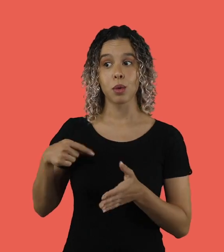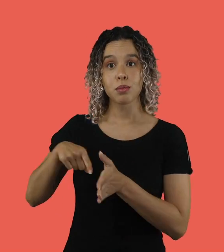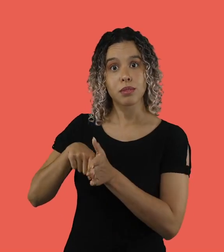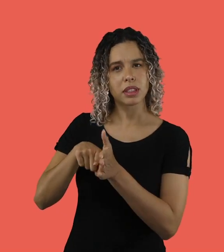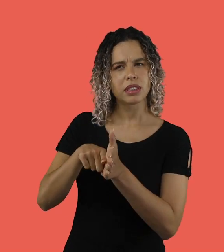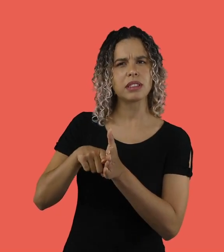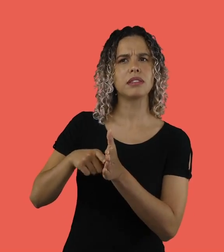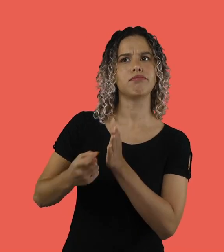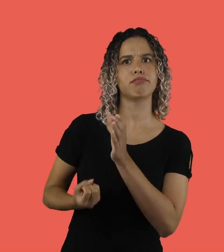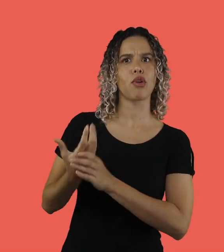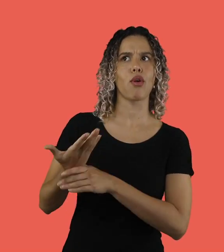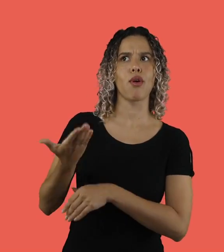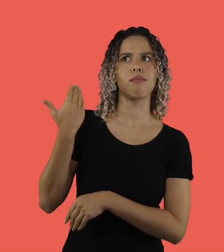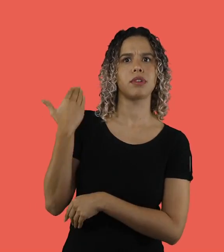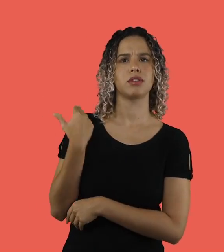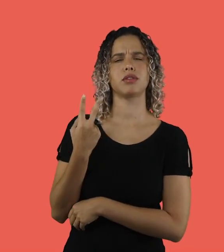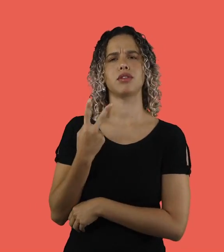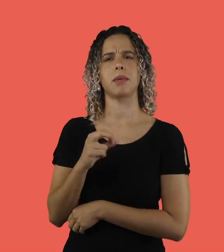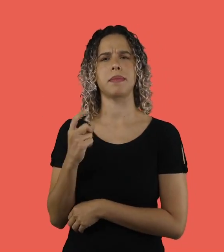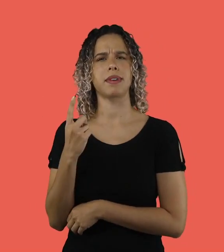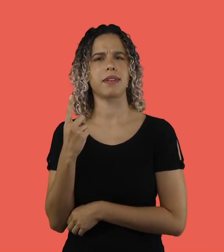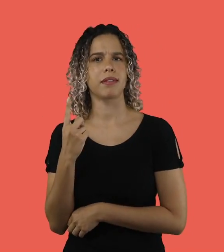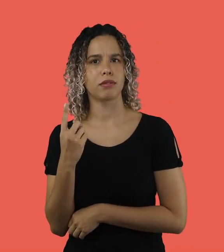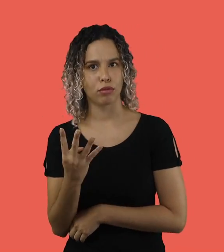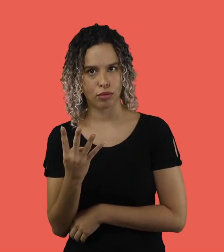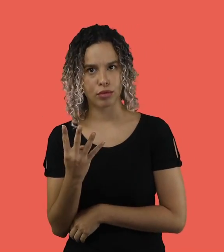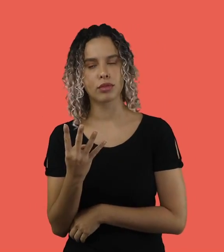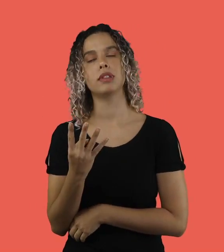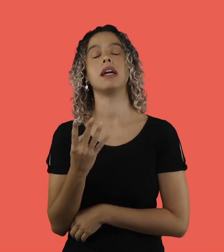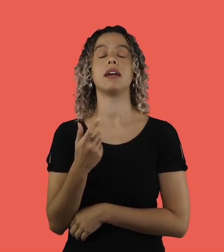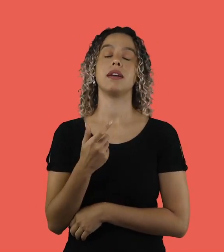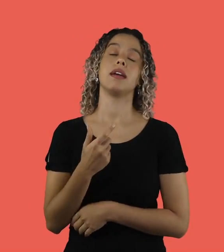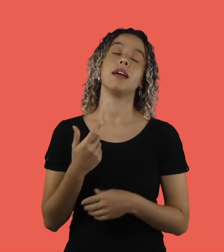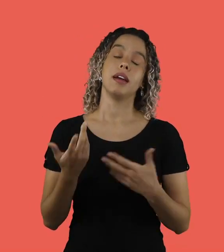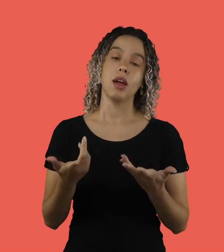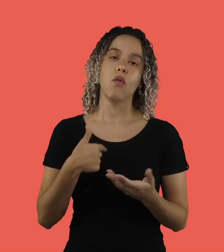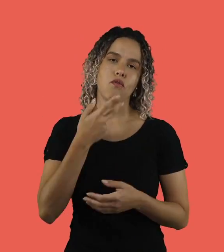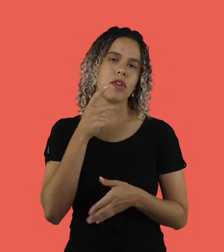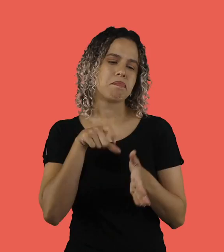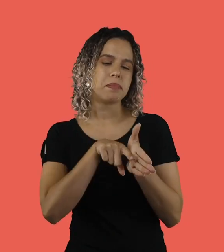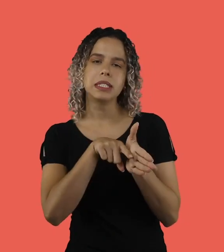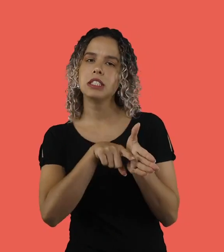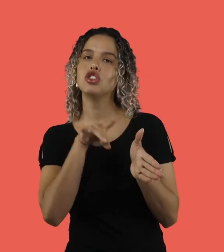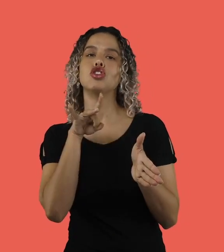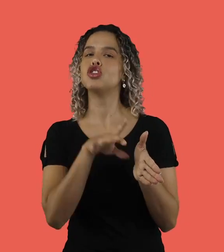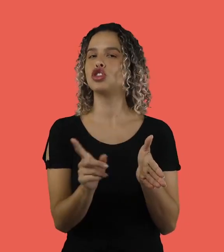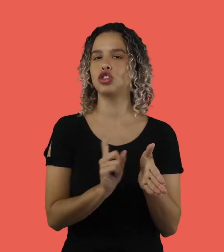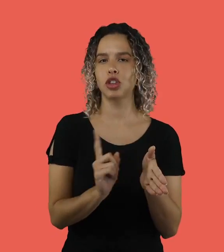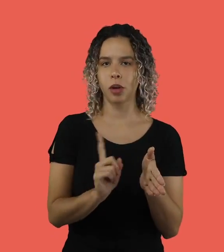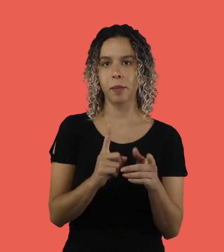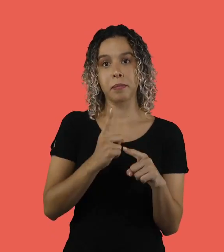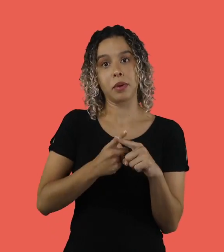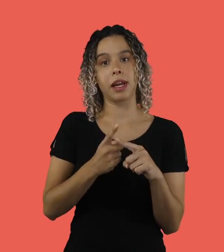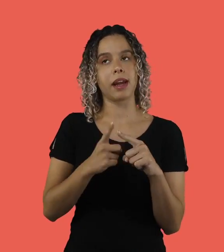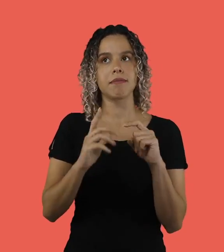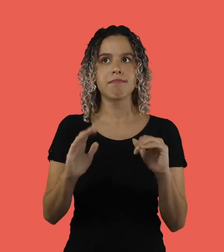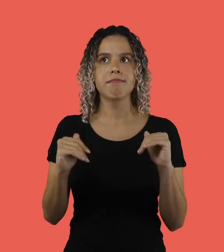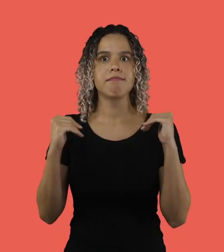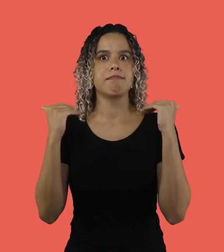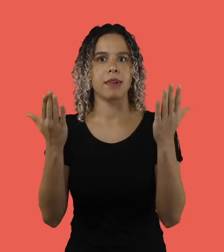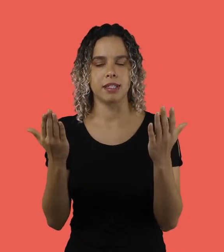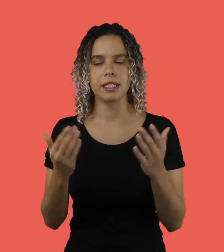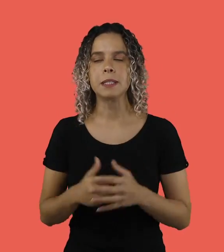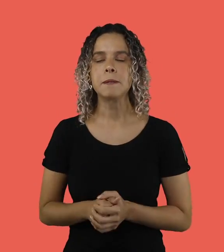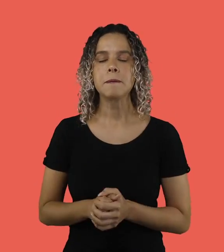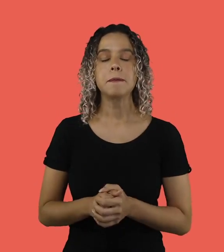das pesquisas que eu tenho desde 2014, que eu digo que não é uma pesquisa, porque é